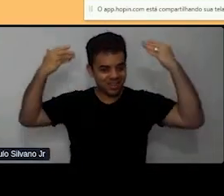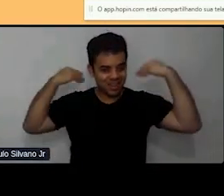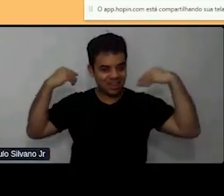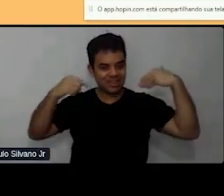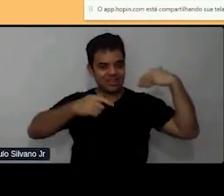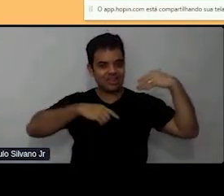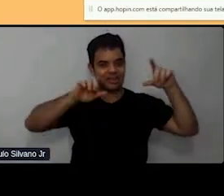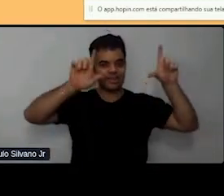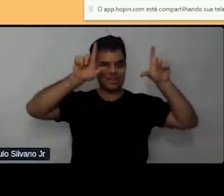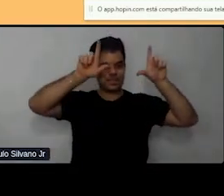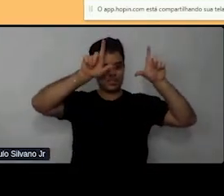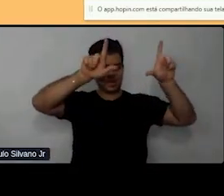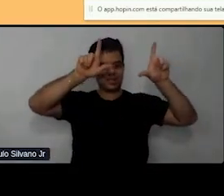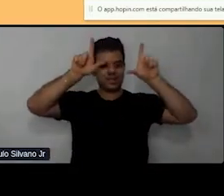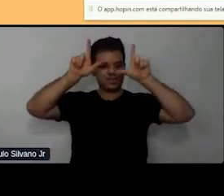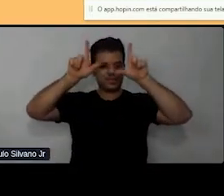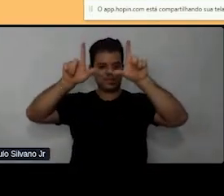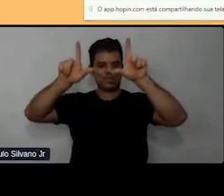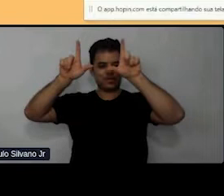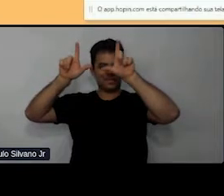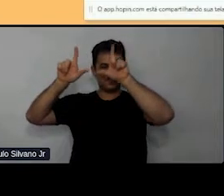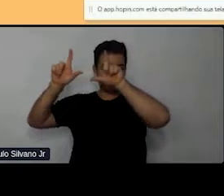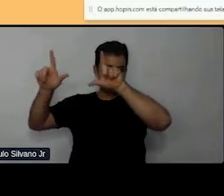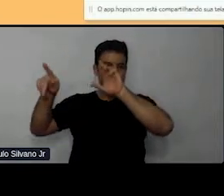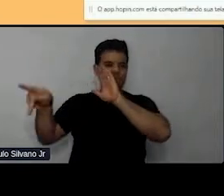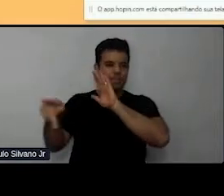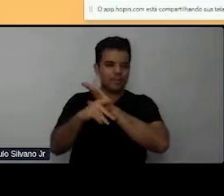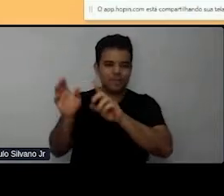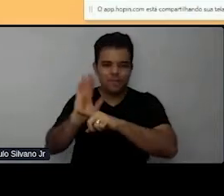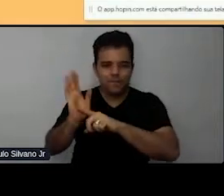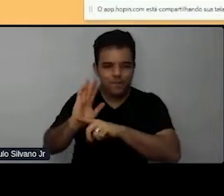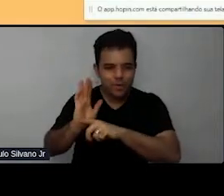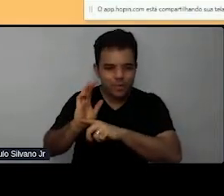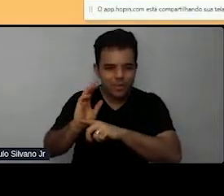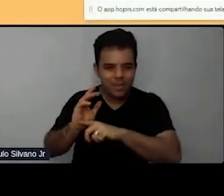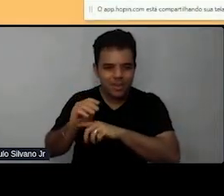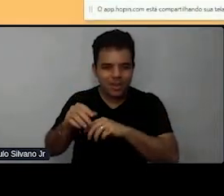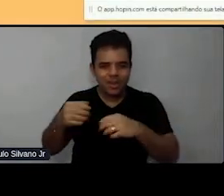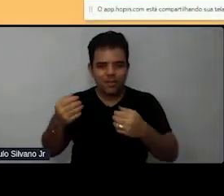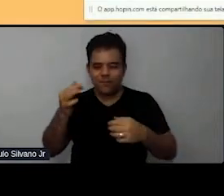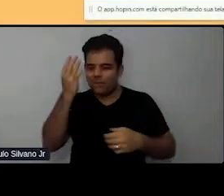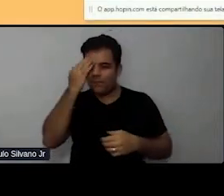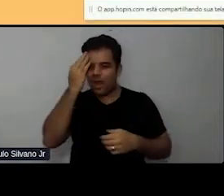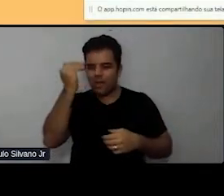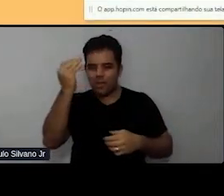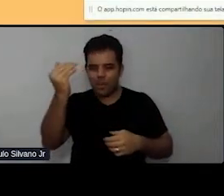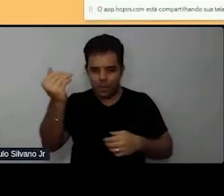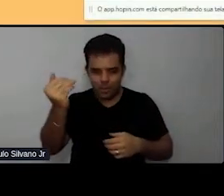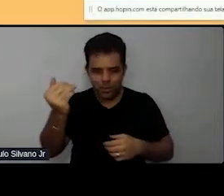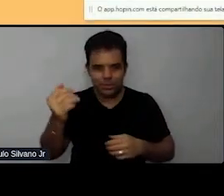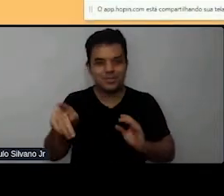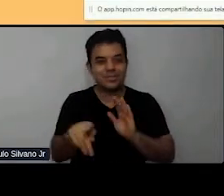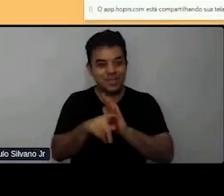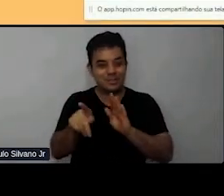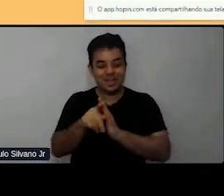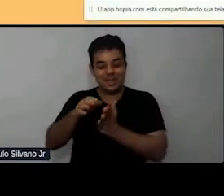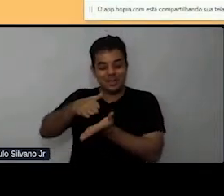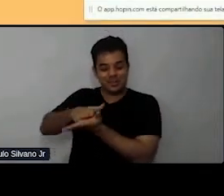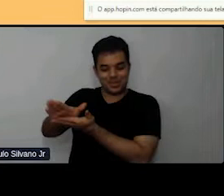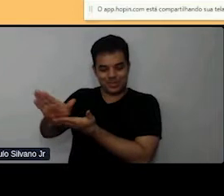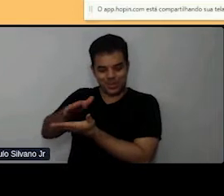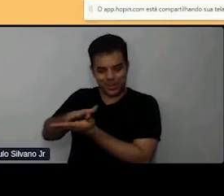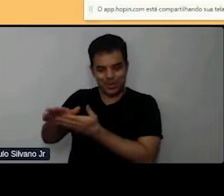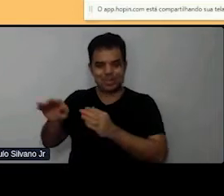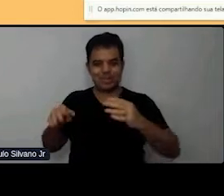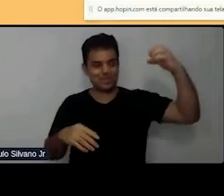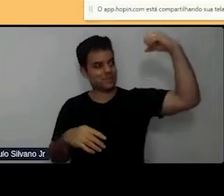tem 3 quadros do De Volta para o Futuro, uma impressora, uma luminária, e é